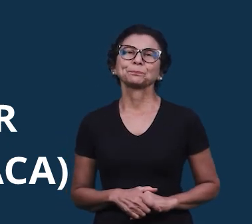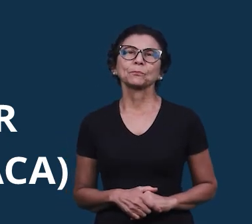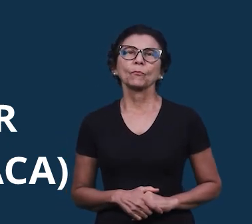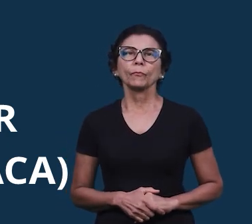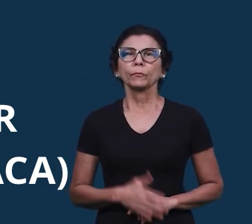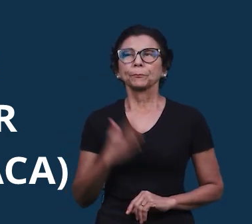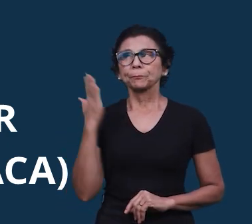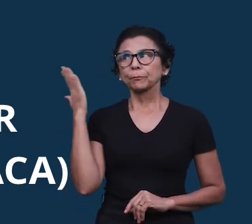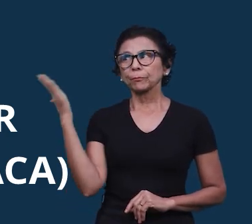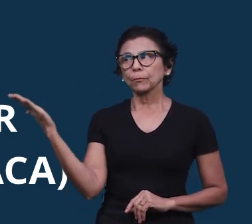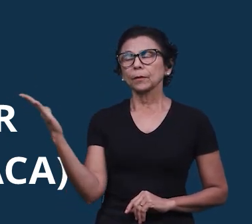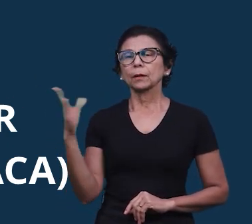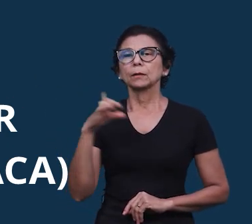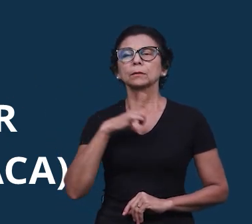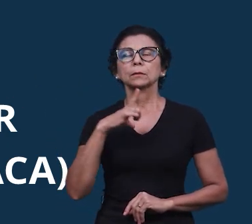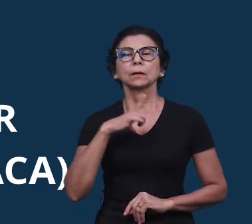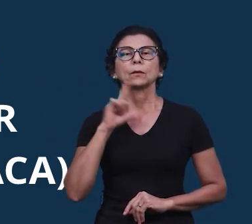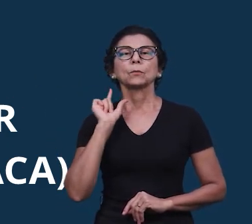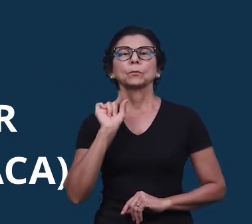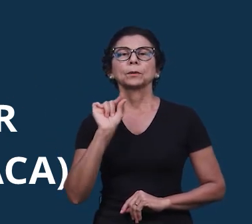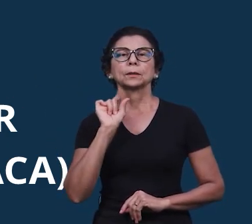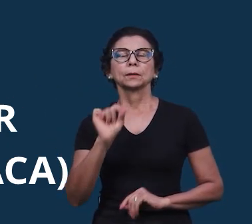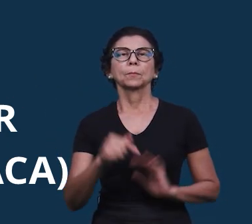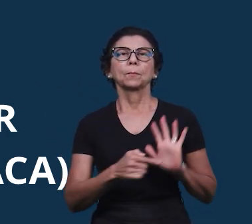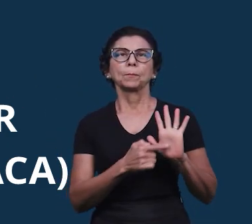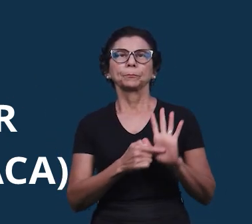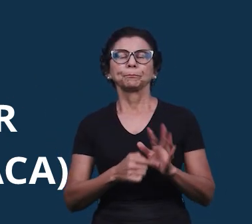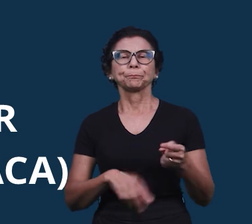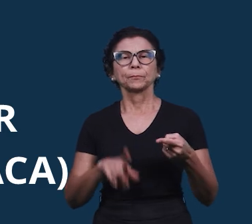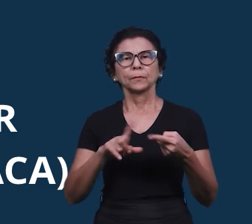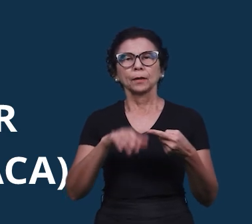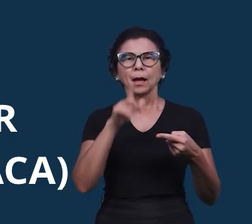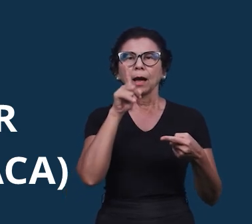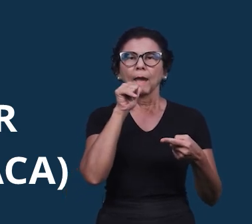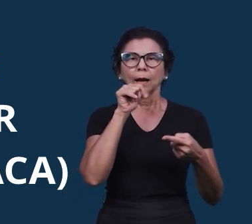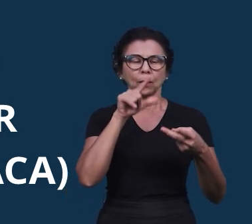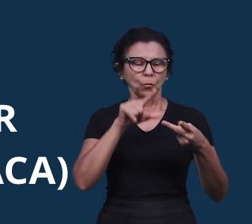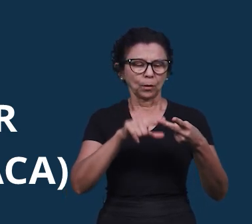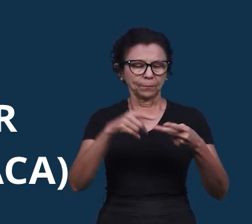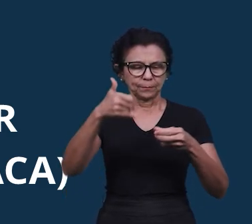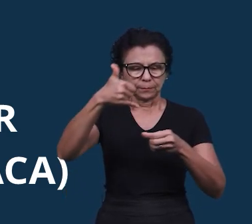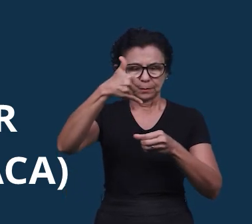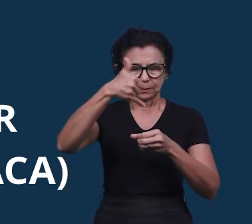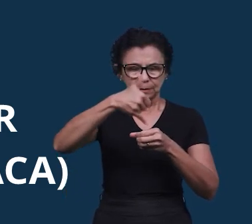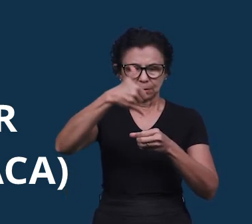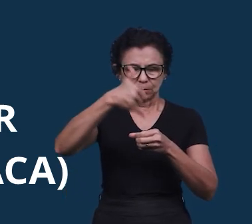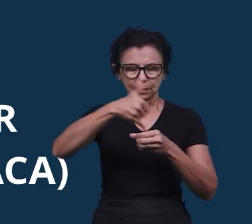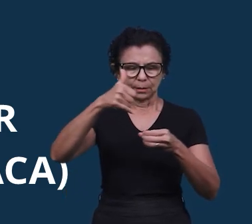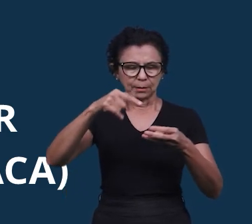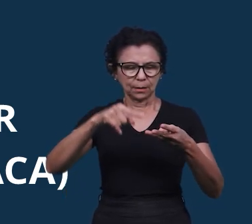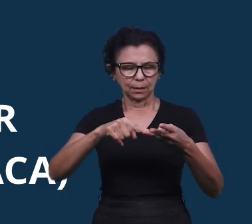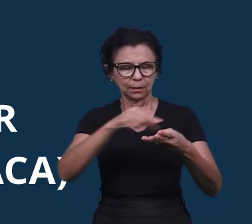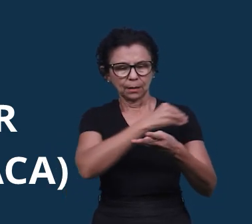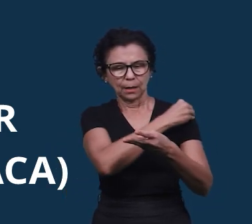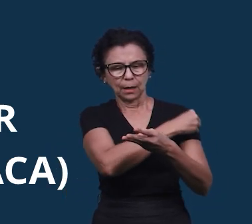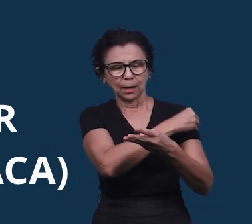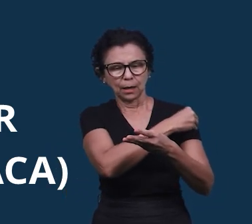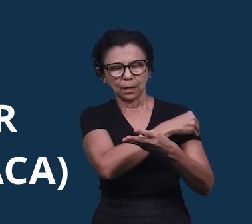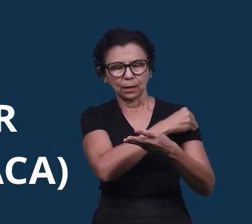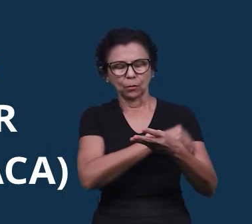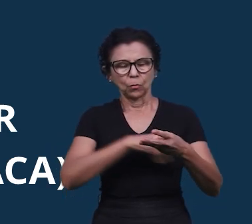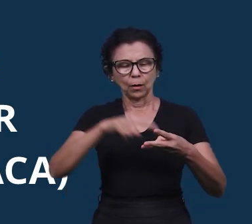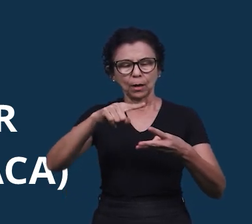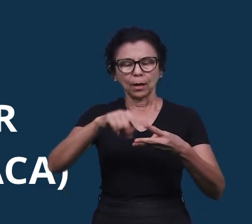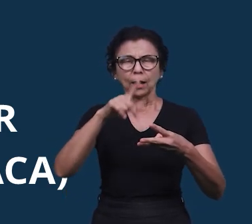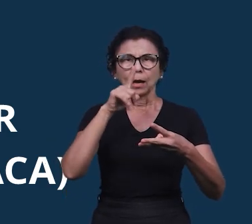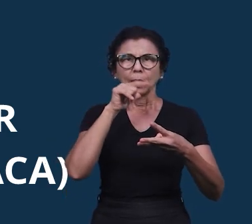Nós temos aqui água, gasolina e álcool. A água é